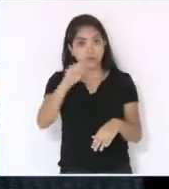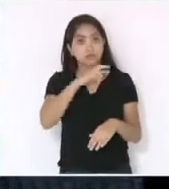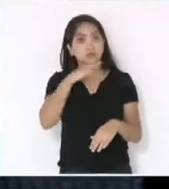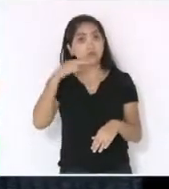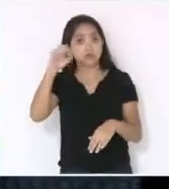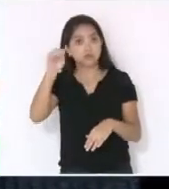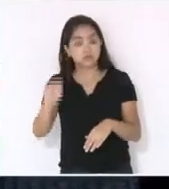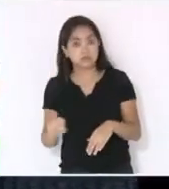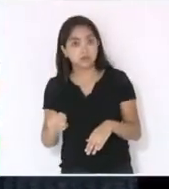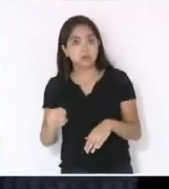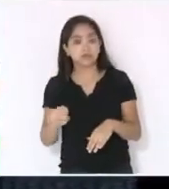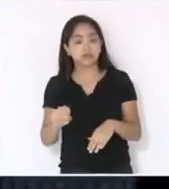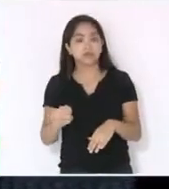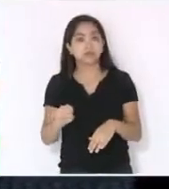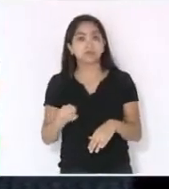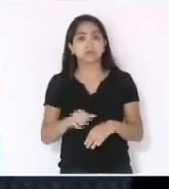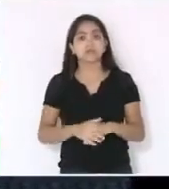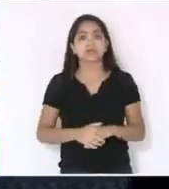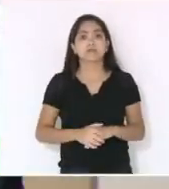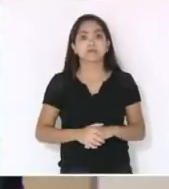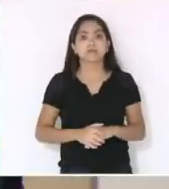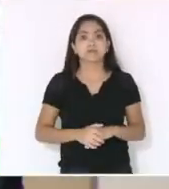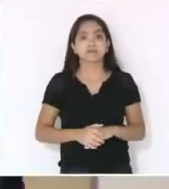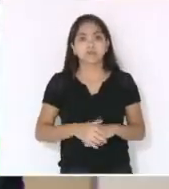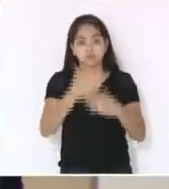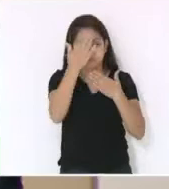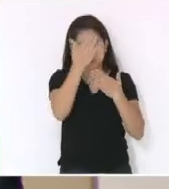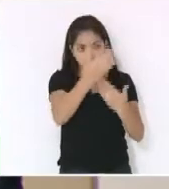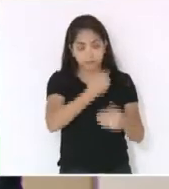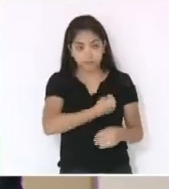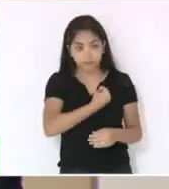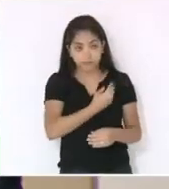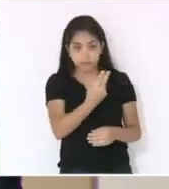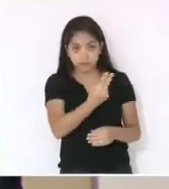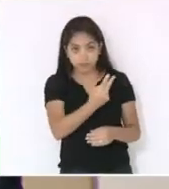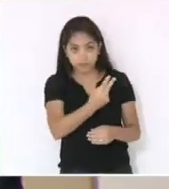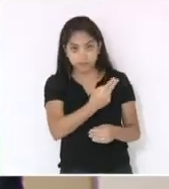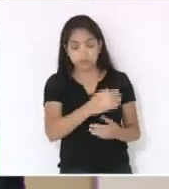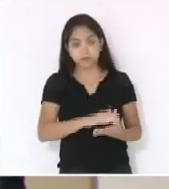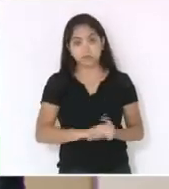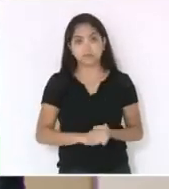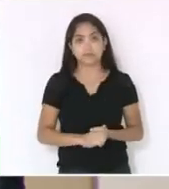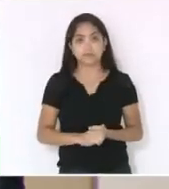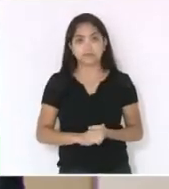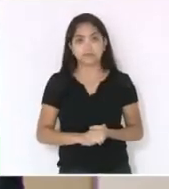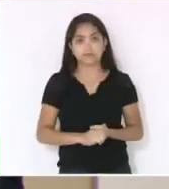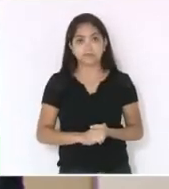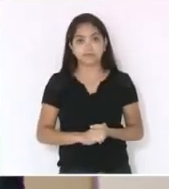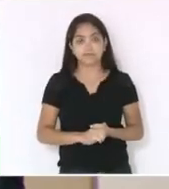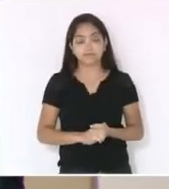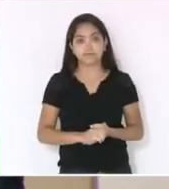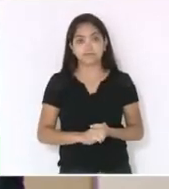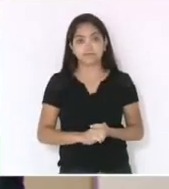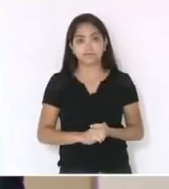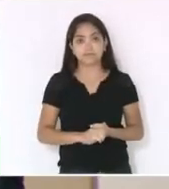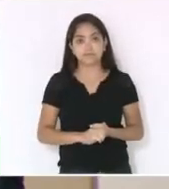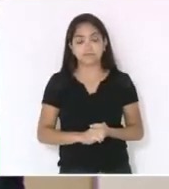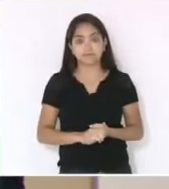Luiz Jorge Ramos. Obrigado pelas presenças. Não havendo